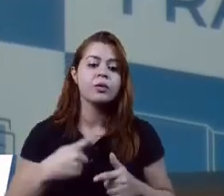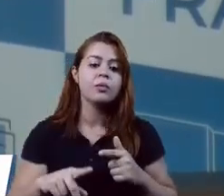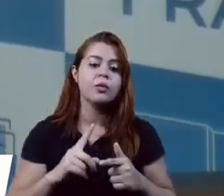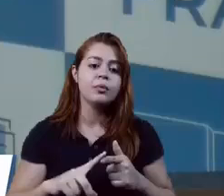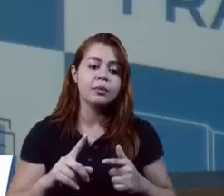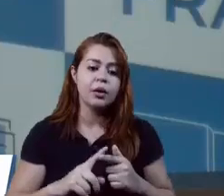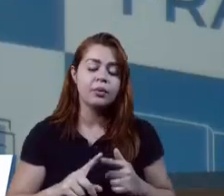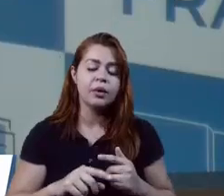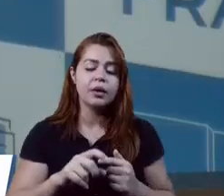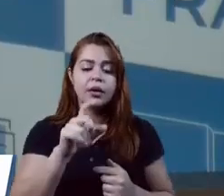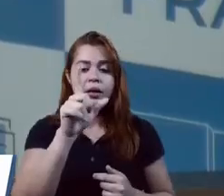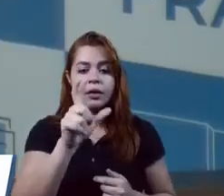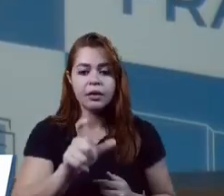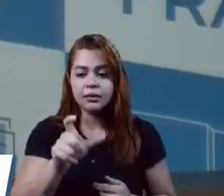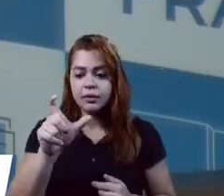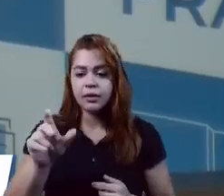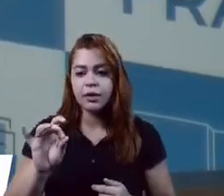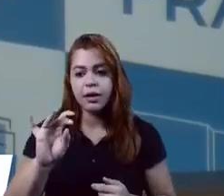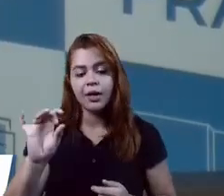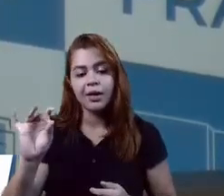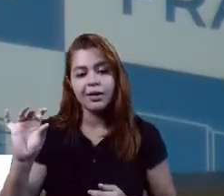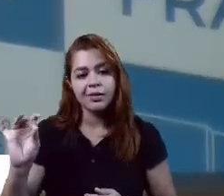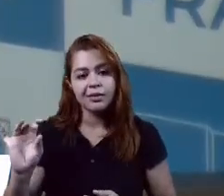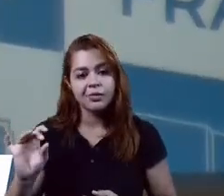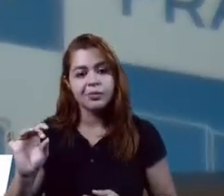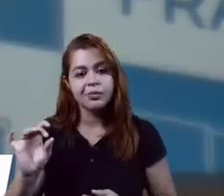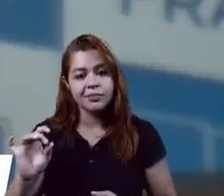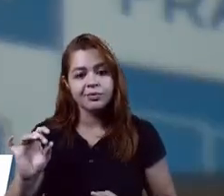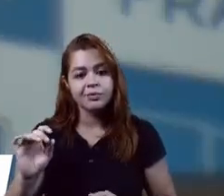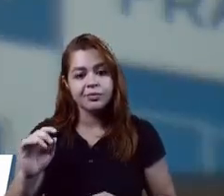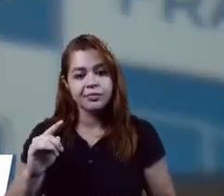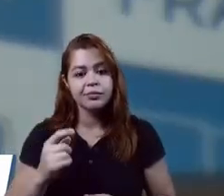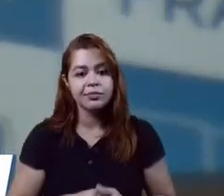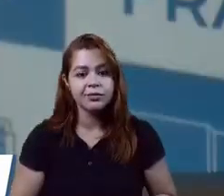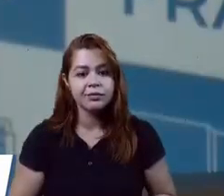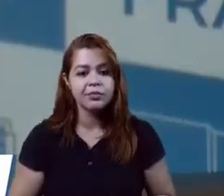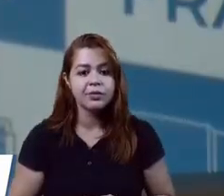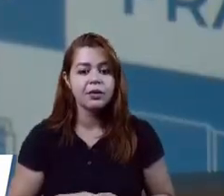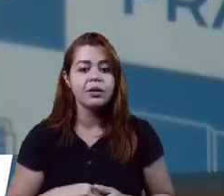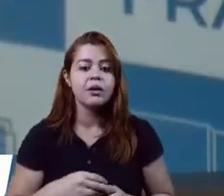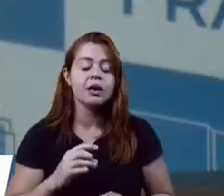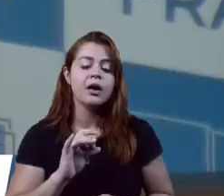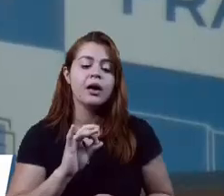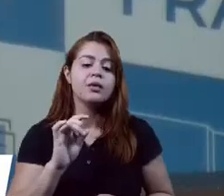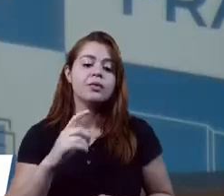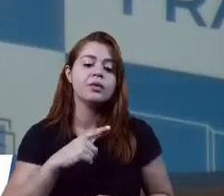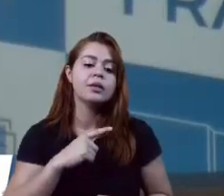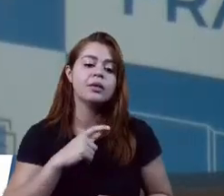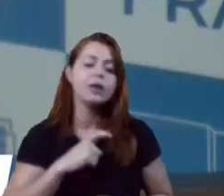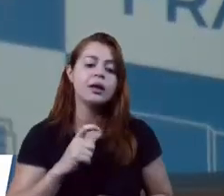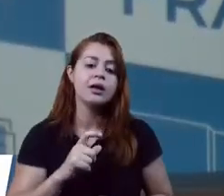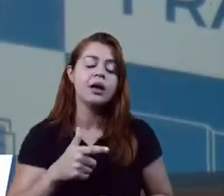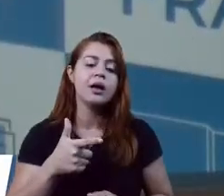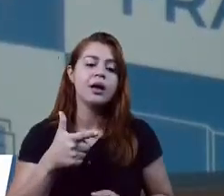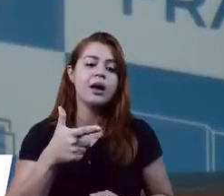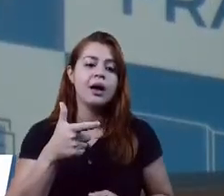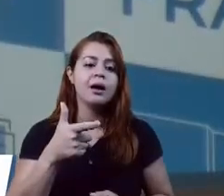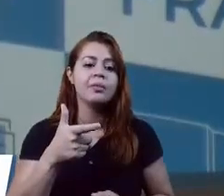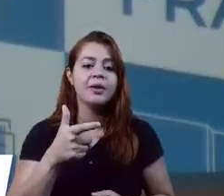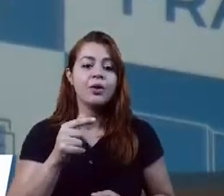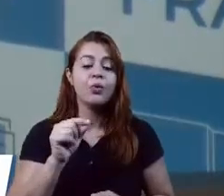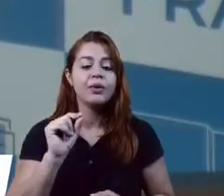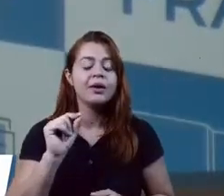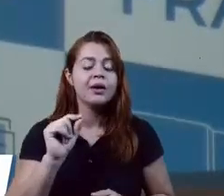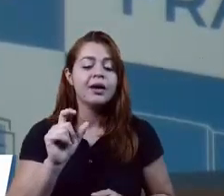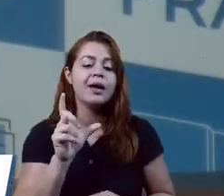cada um de nós aqui, nós temos uma arma. Essa arma é o título de eleitor que nos dá o direito de votar. É só nós escolher. Separar